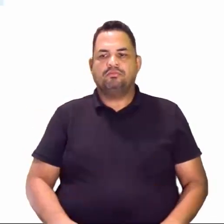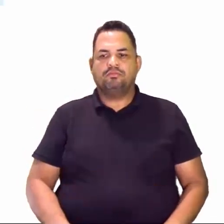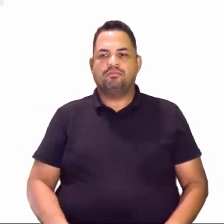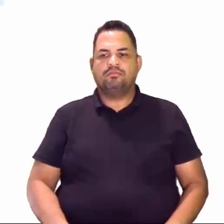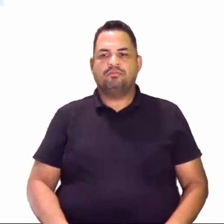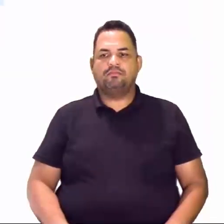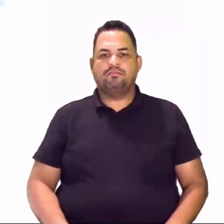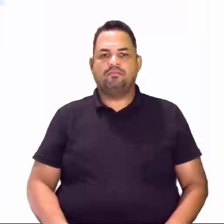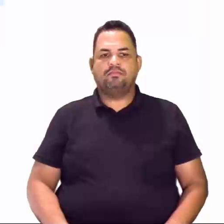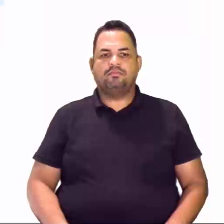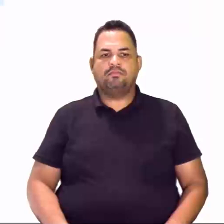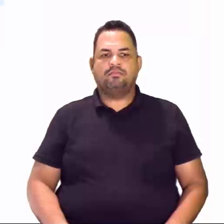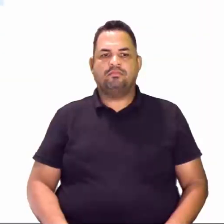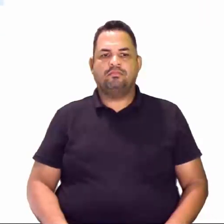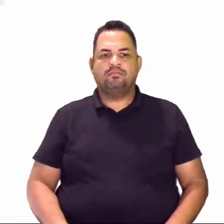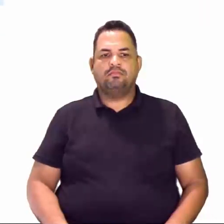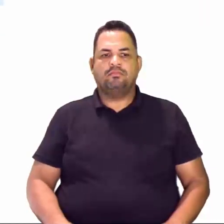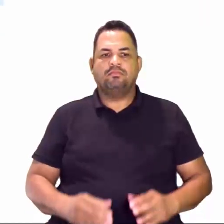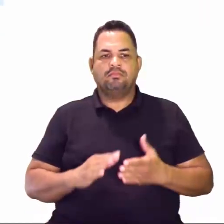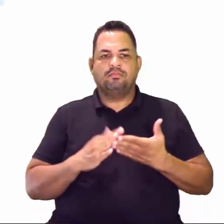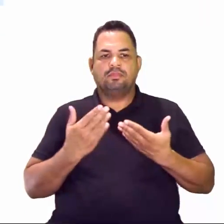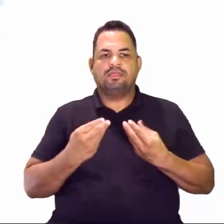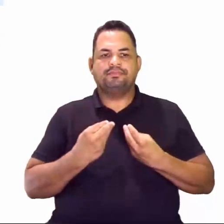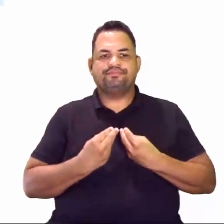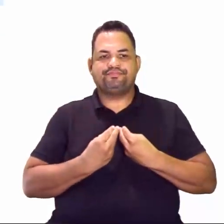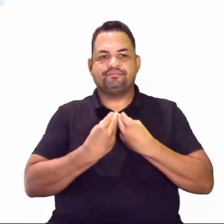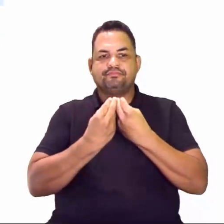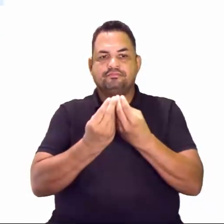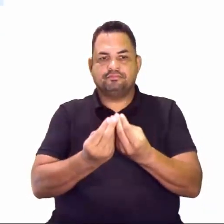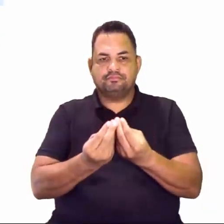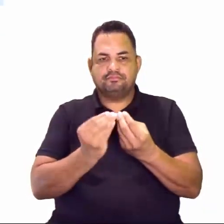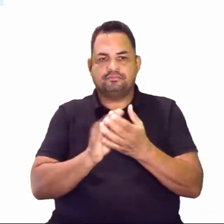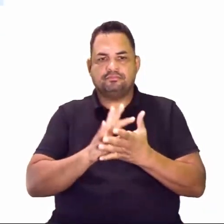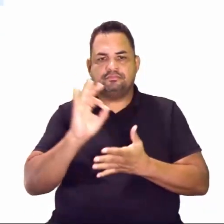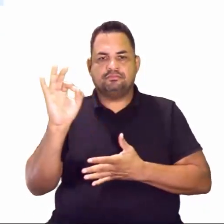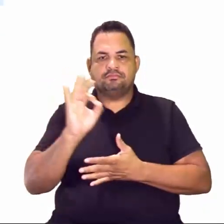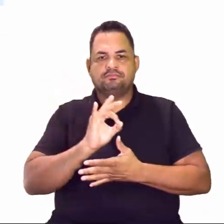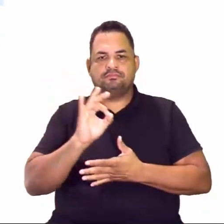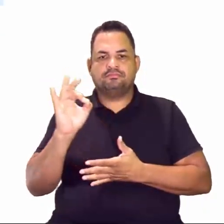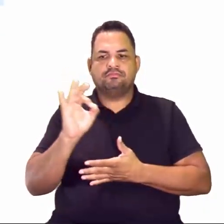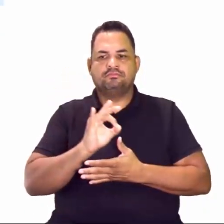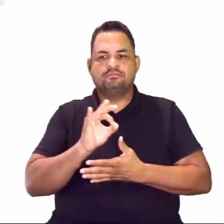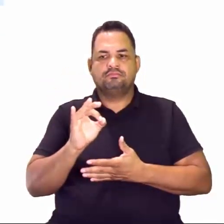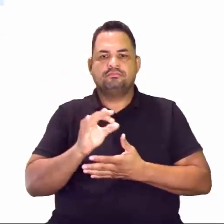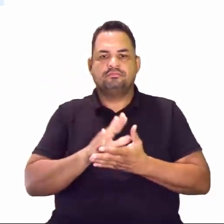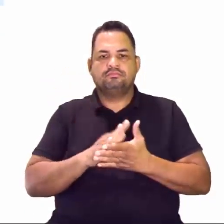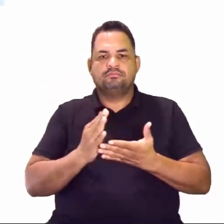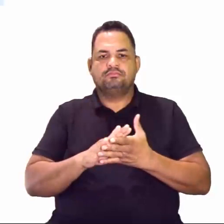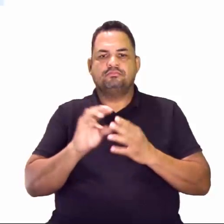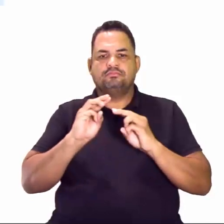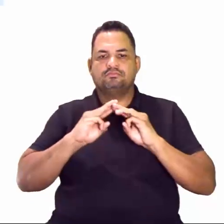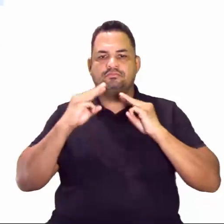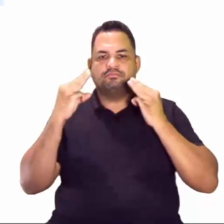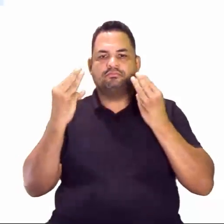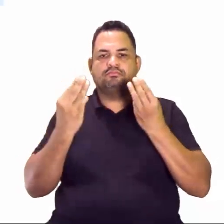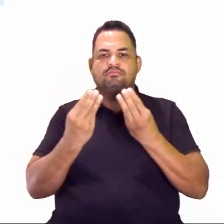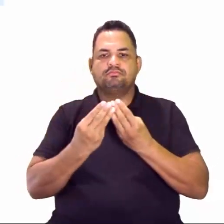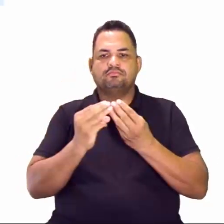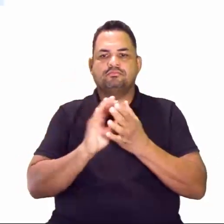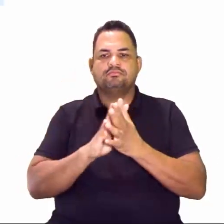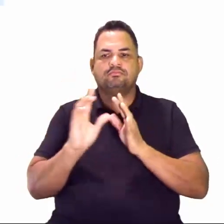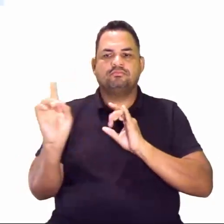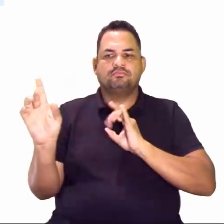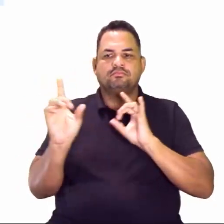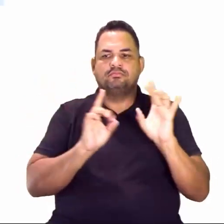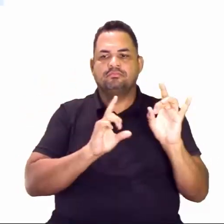centesimal. Que essa fórmula, ela fornece a porcentagem em